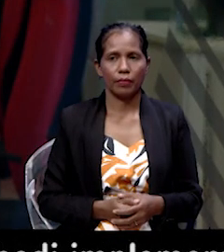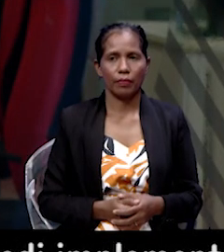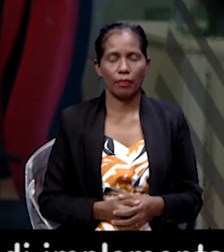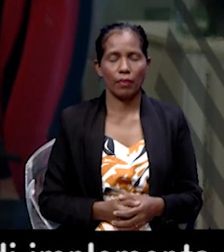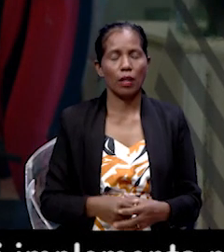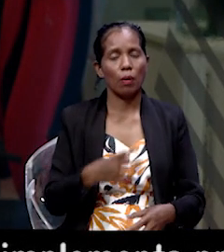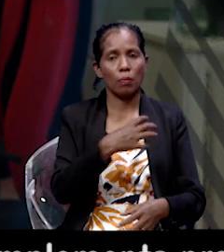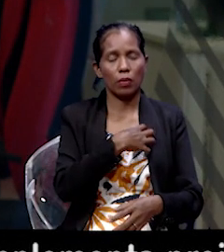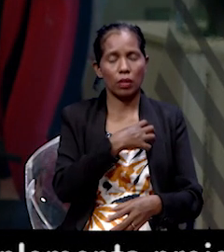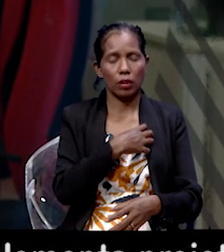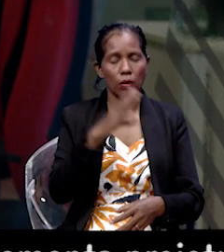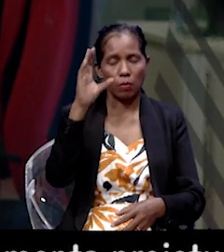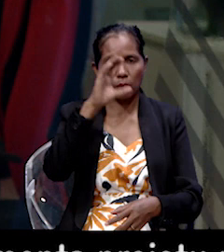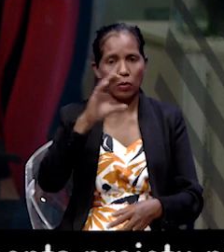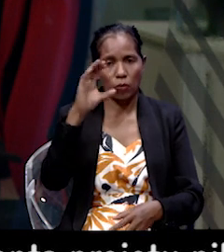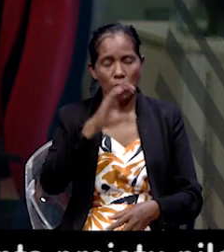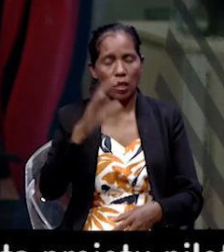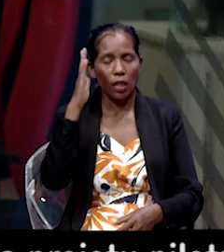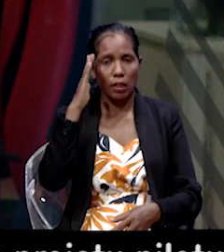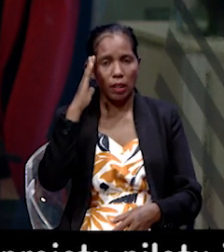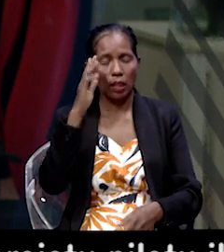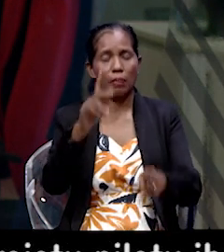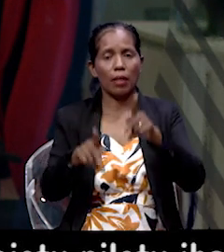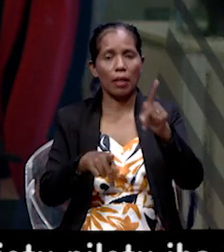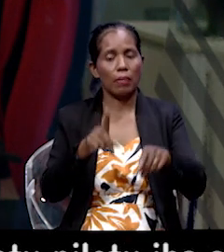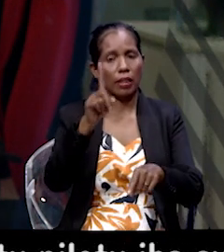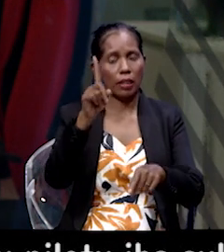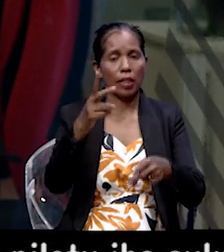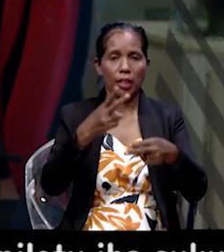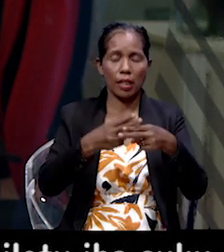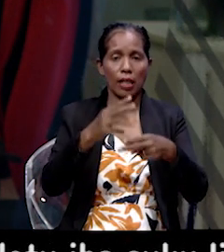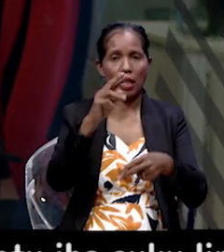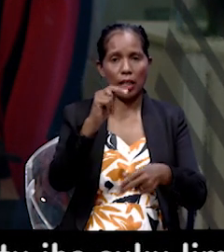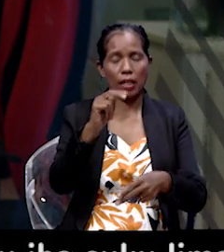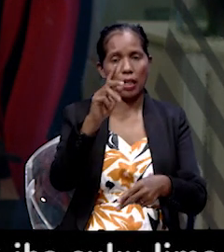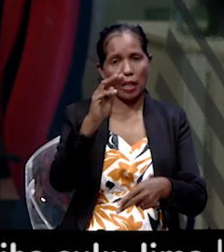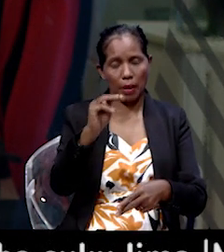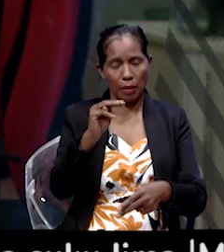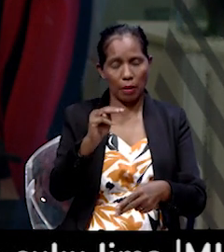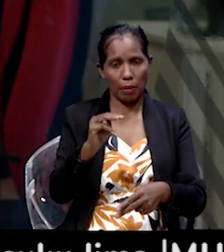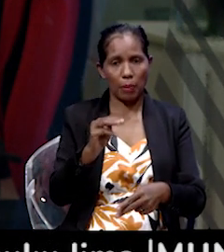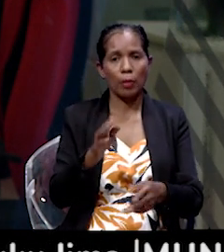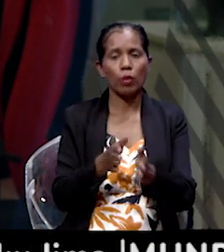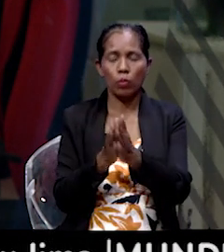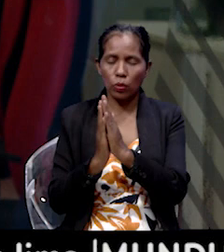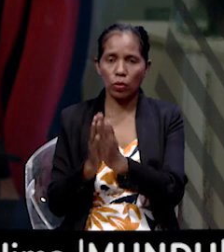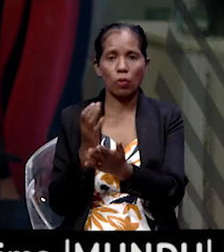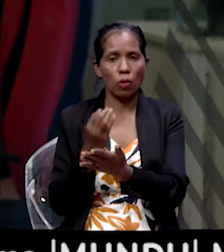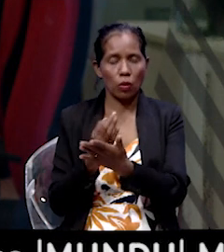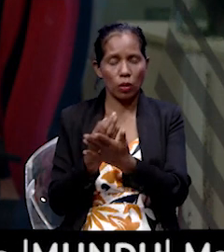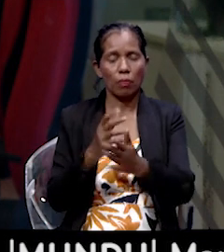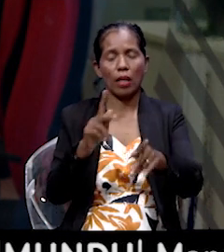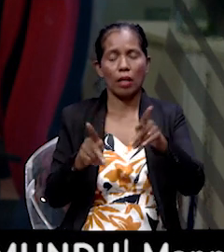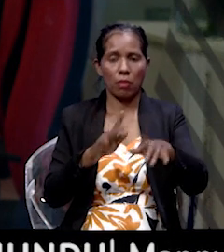Penitele halo identificação ba cidadão ida ho inicial NM nebe halo cobrança ilegal ba cidadão